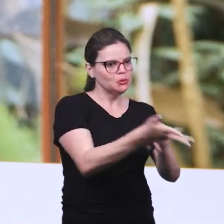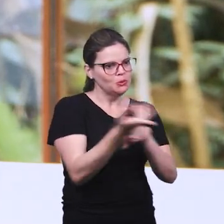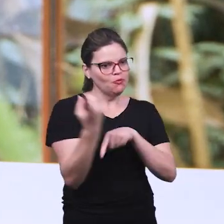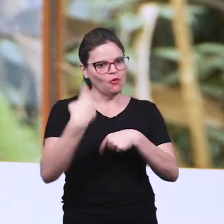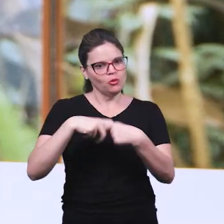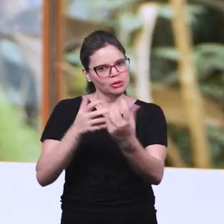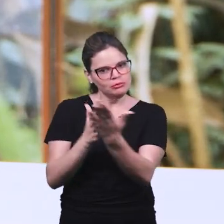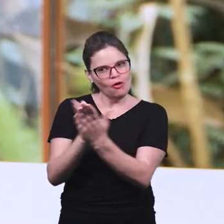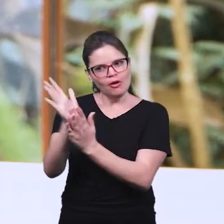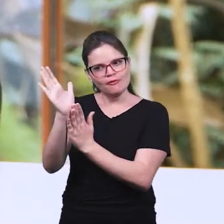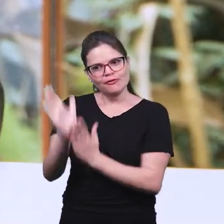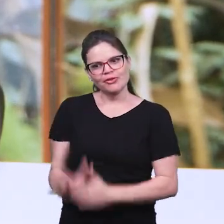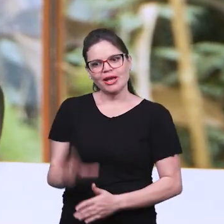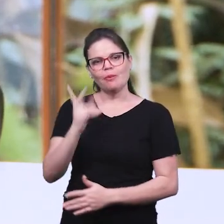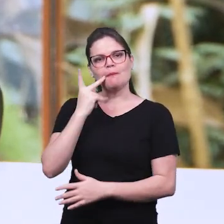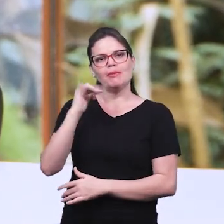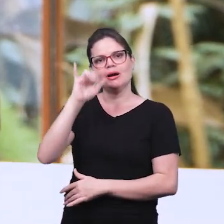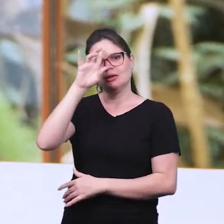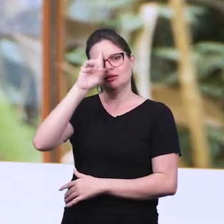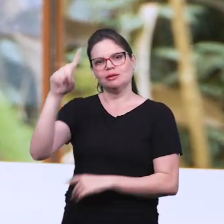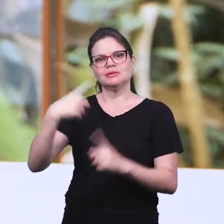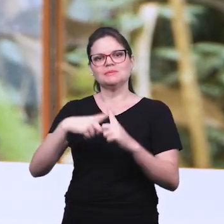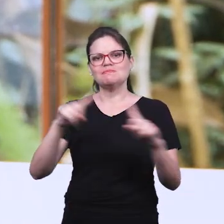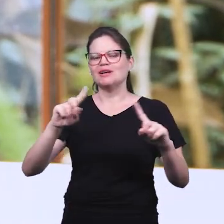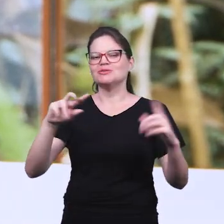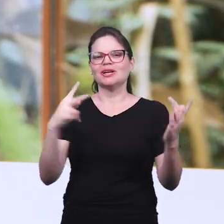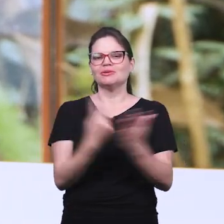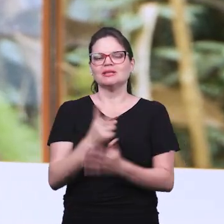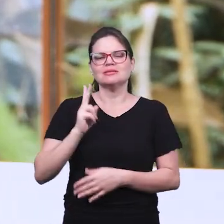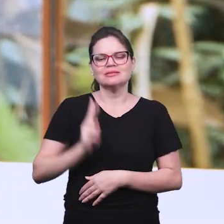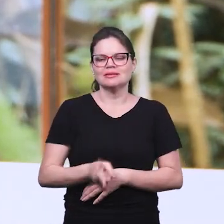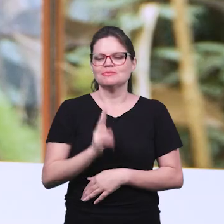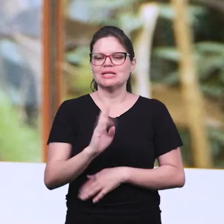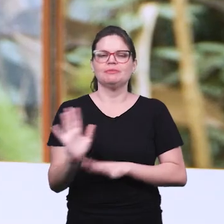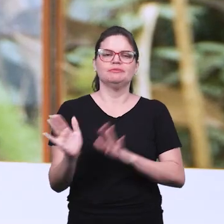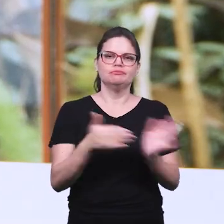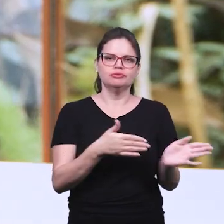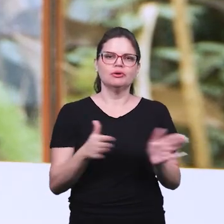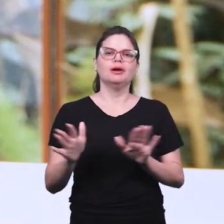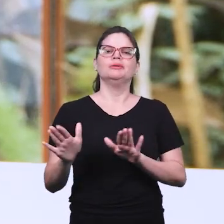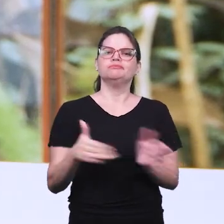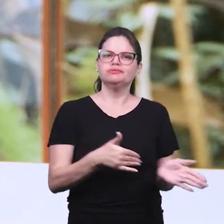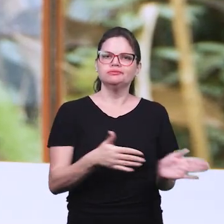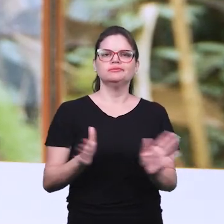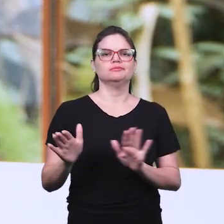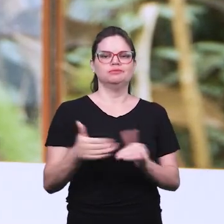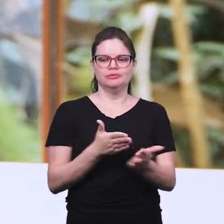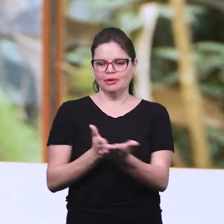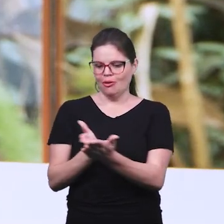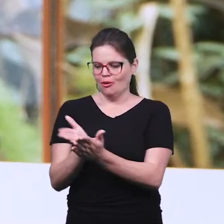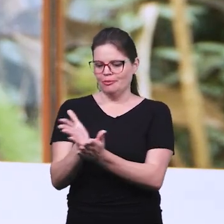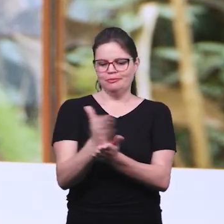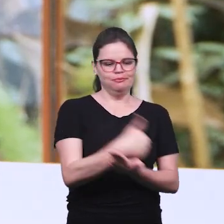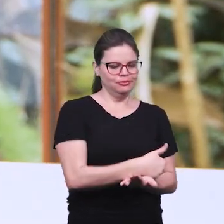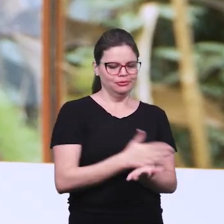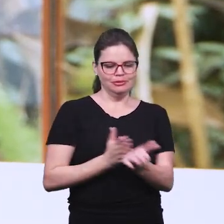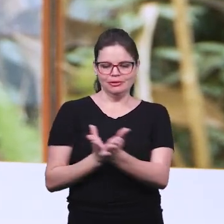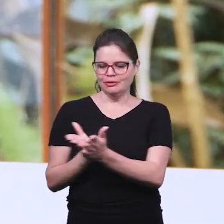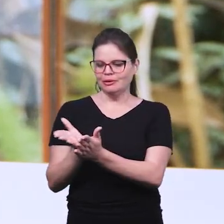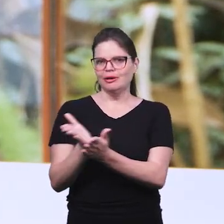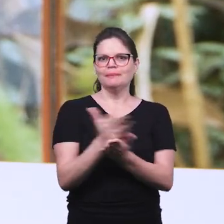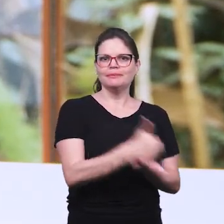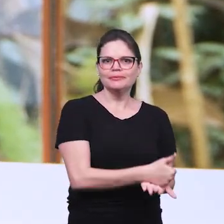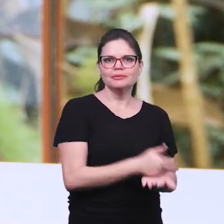no geral, o povo se desvia do Senhor. E nesse desvio, nesse processo de afastamento de Israel, como o pastor Luiz